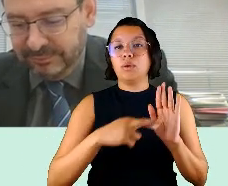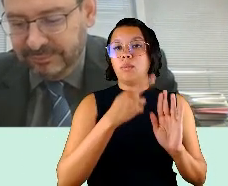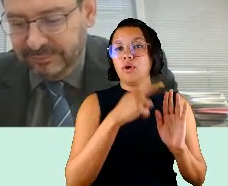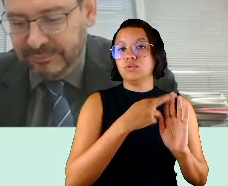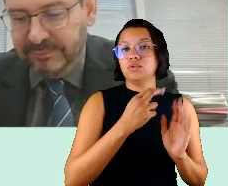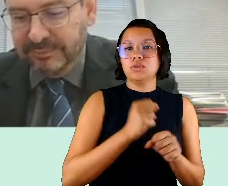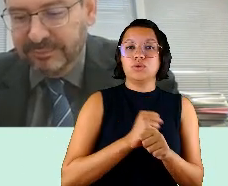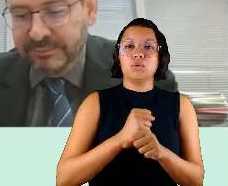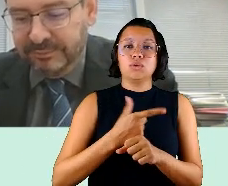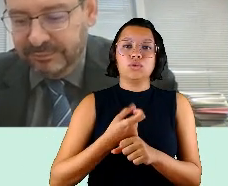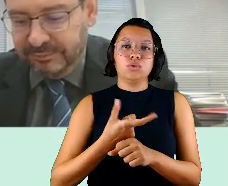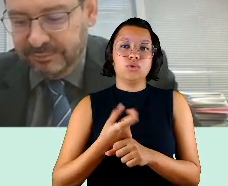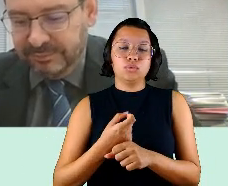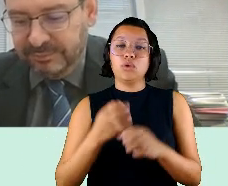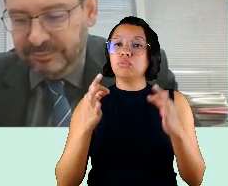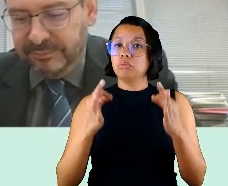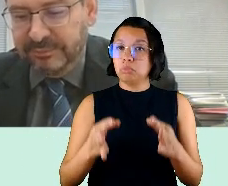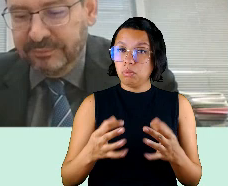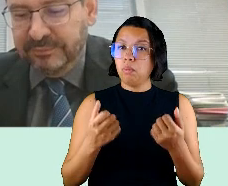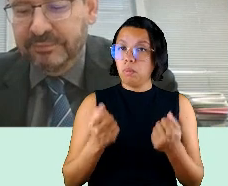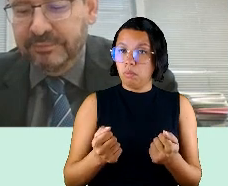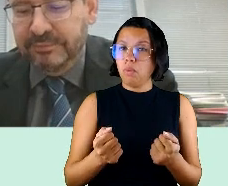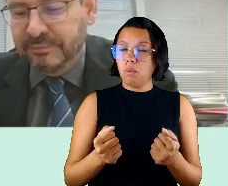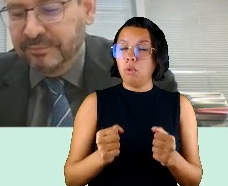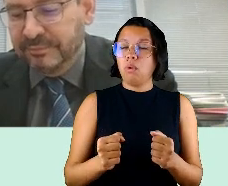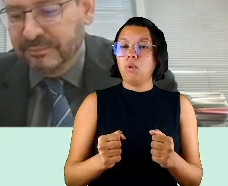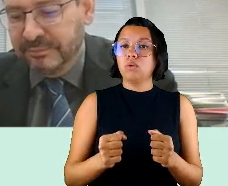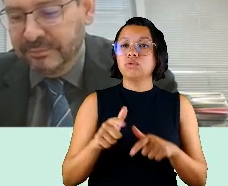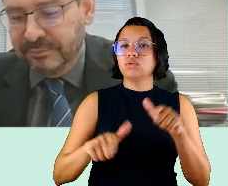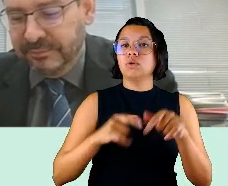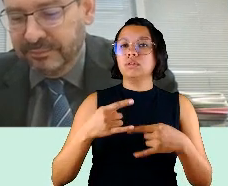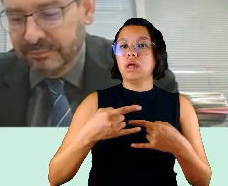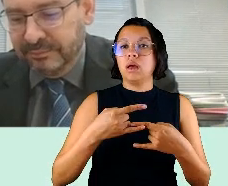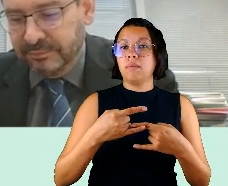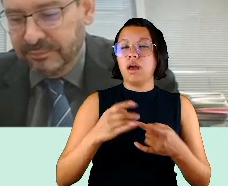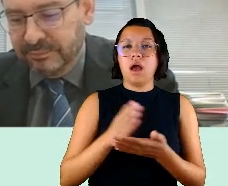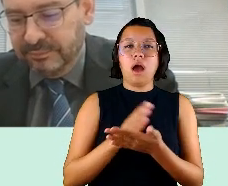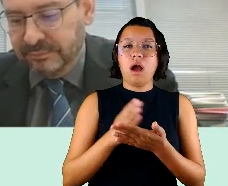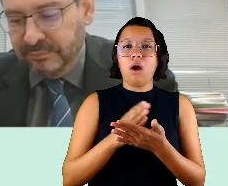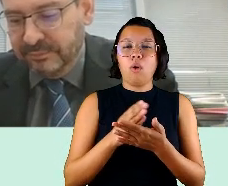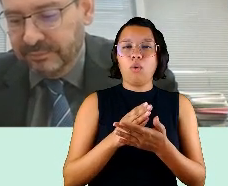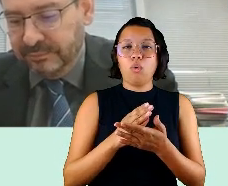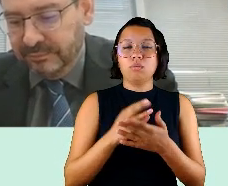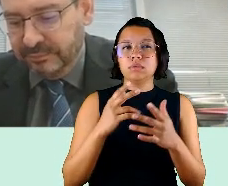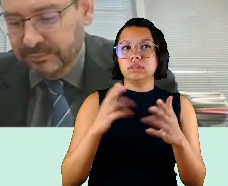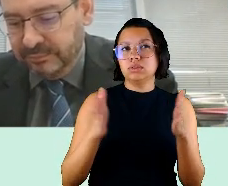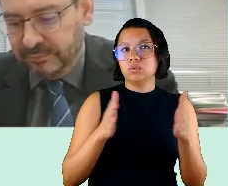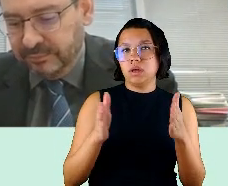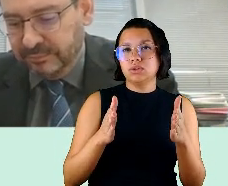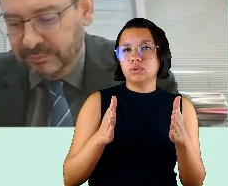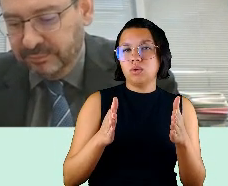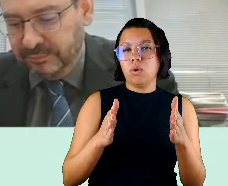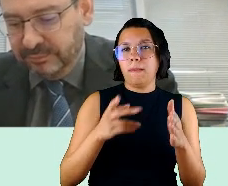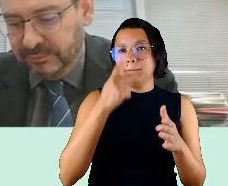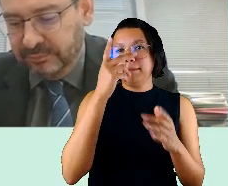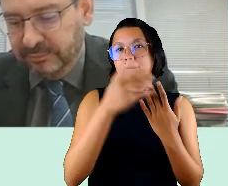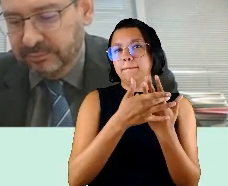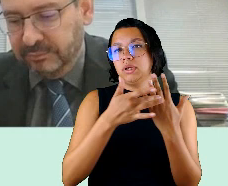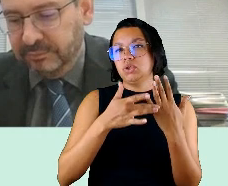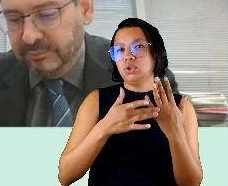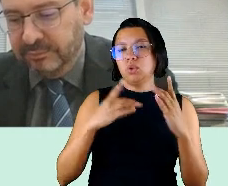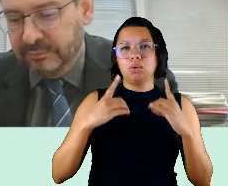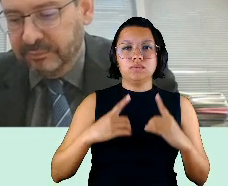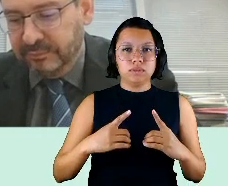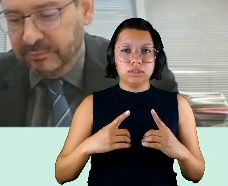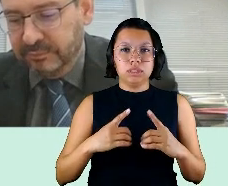de 2020, autorizou o teletrabalho em algumas condições específicas, como deficiência, necessidades especiais,